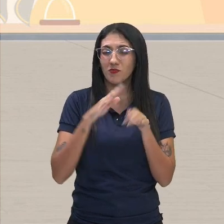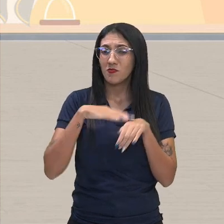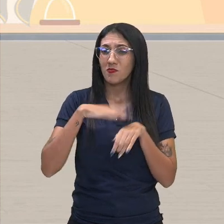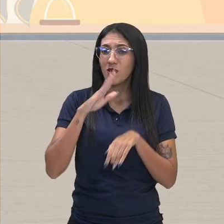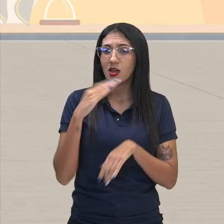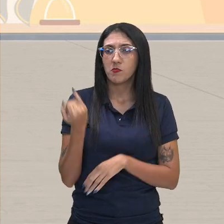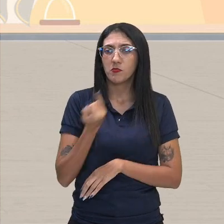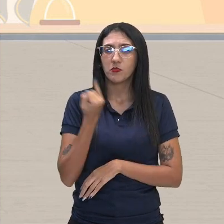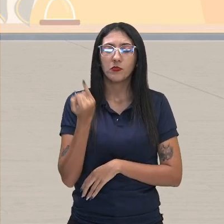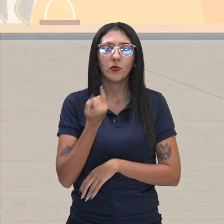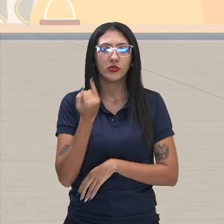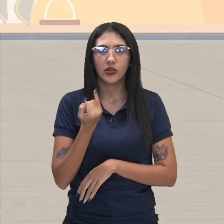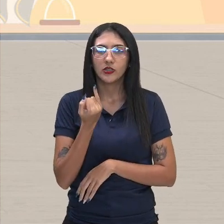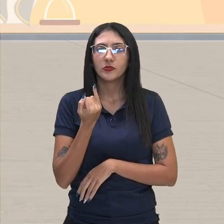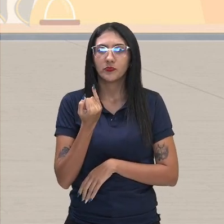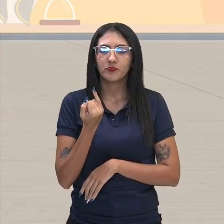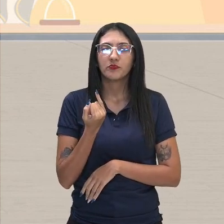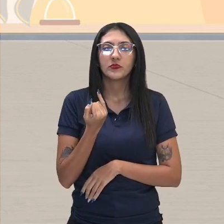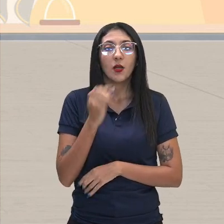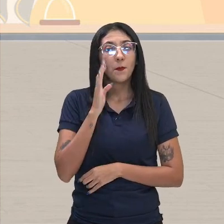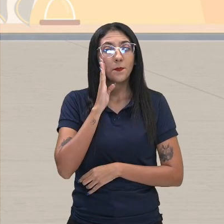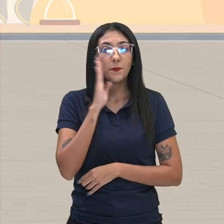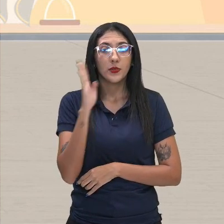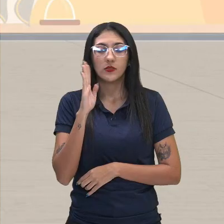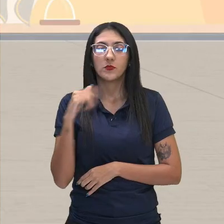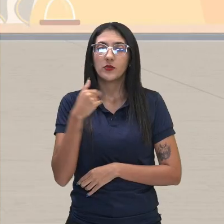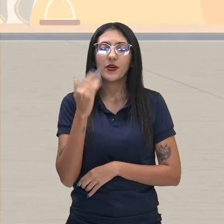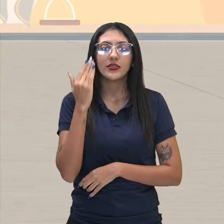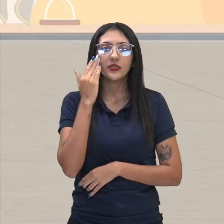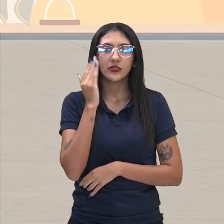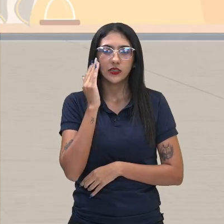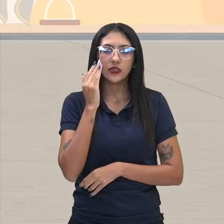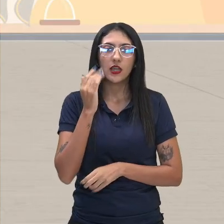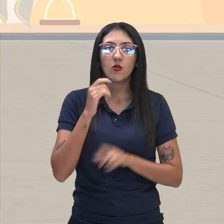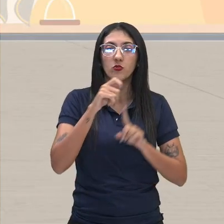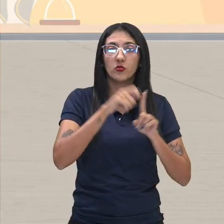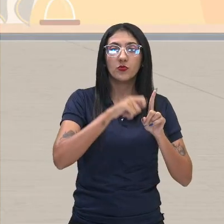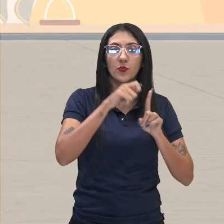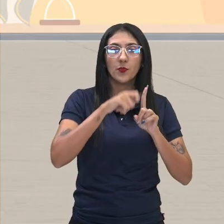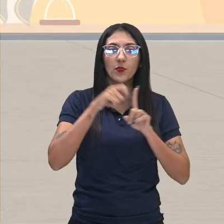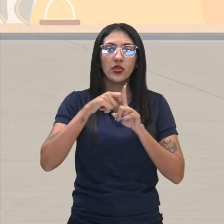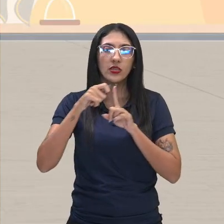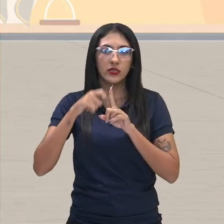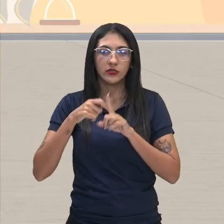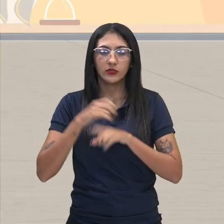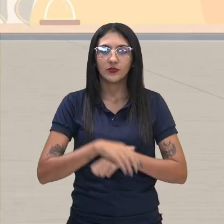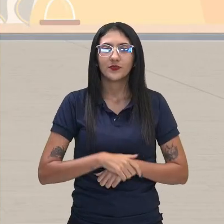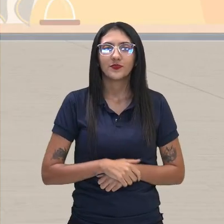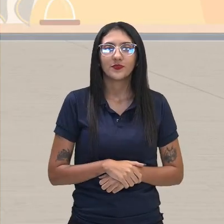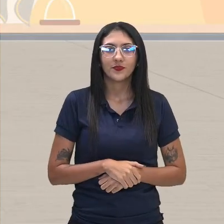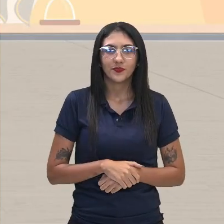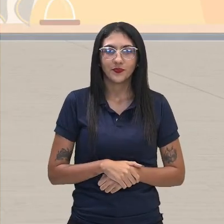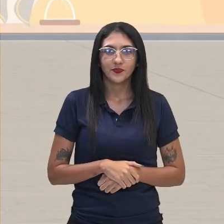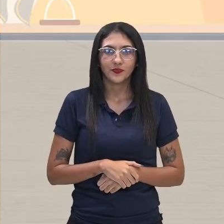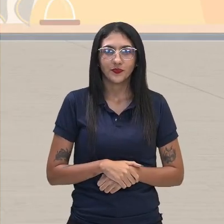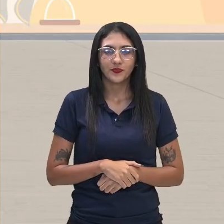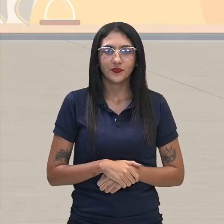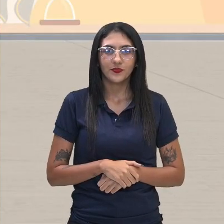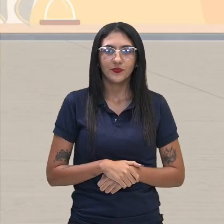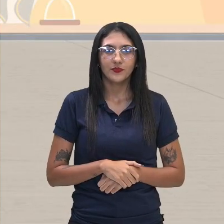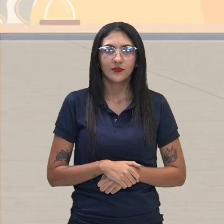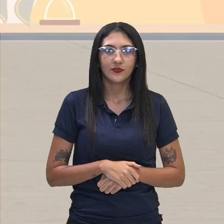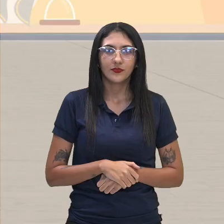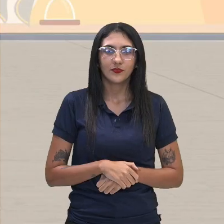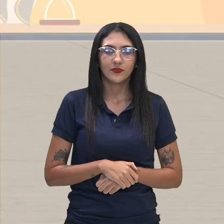importantes justamente para lidar com a passagem do tempo de forma precisa. Além do